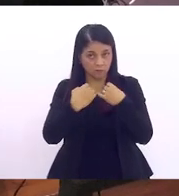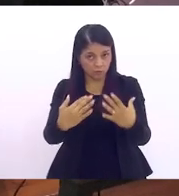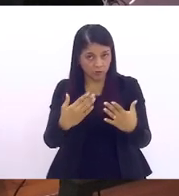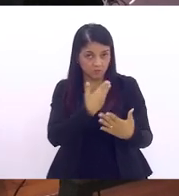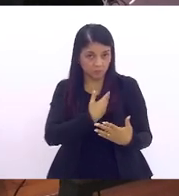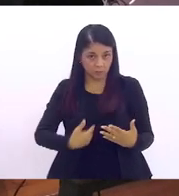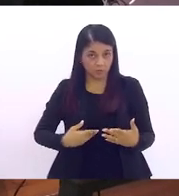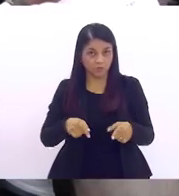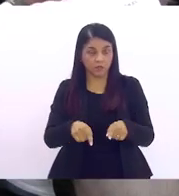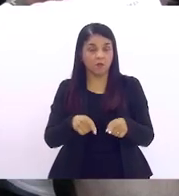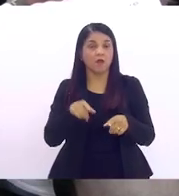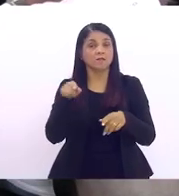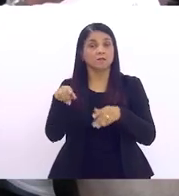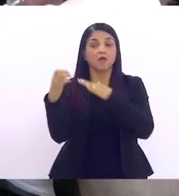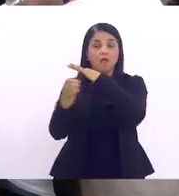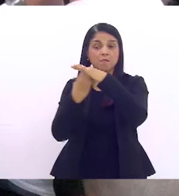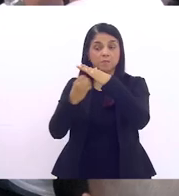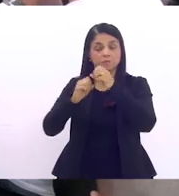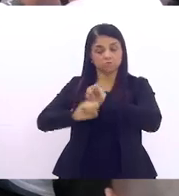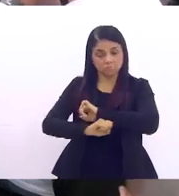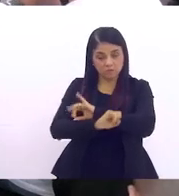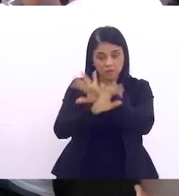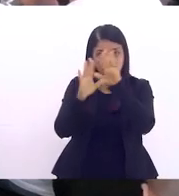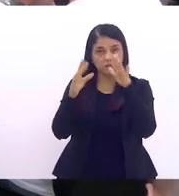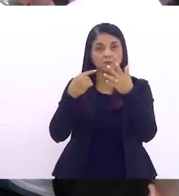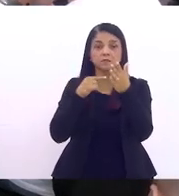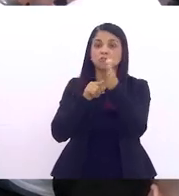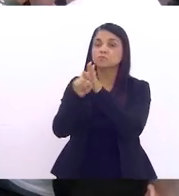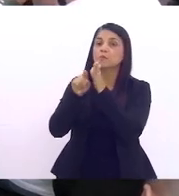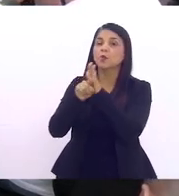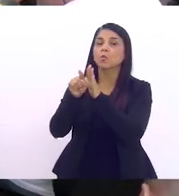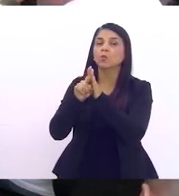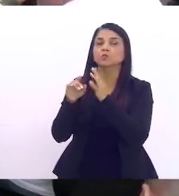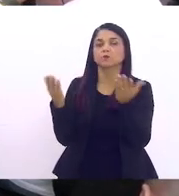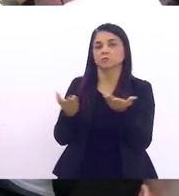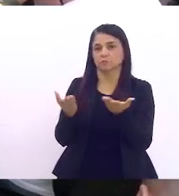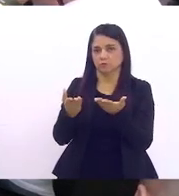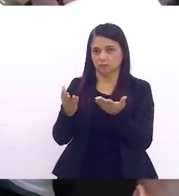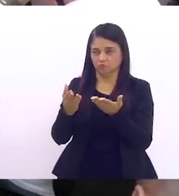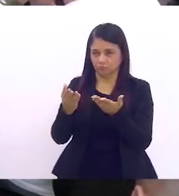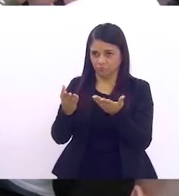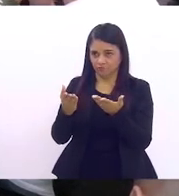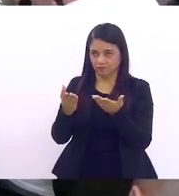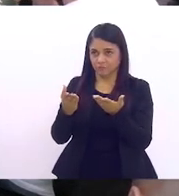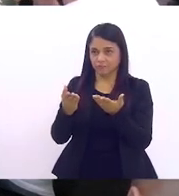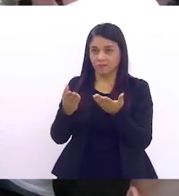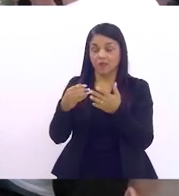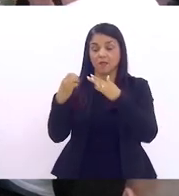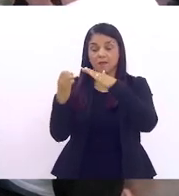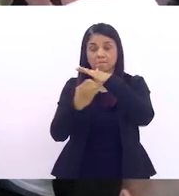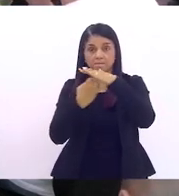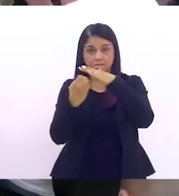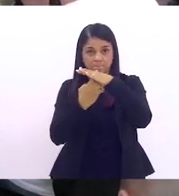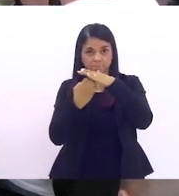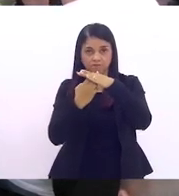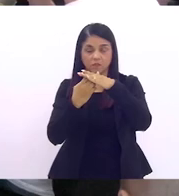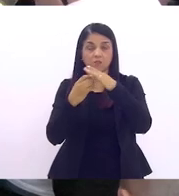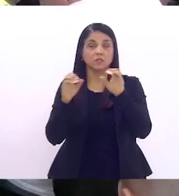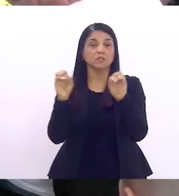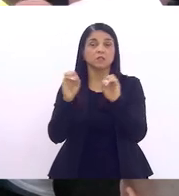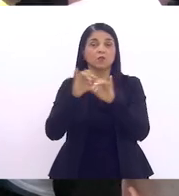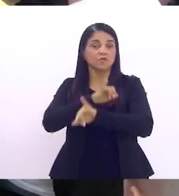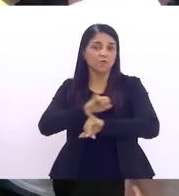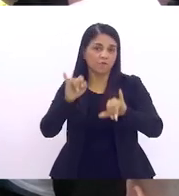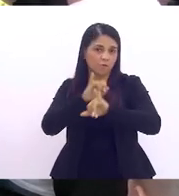concessionária esclarecer todos esses questionamentos que foram trazidos aqui a concessionária se comprometer a não enviar as informações